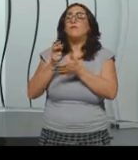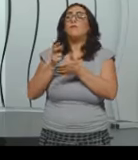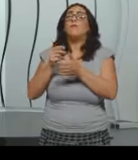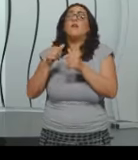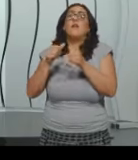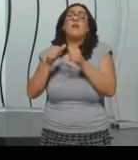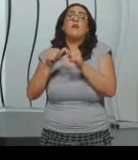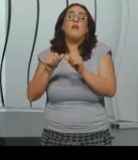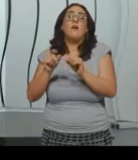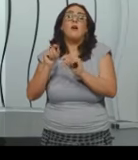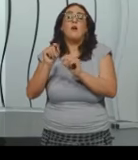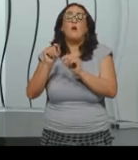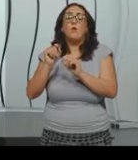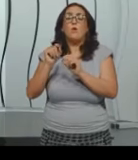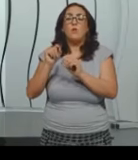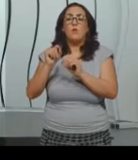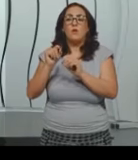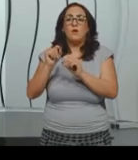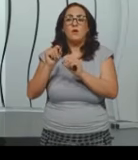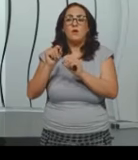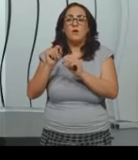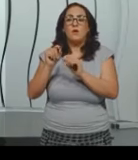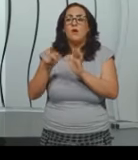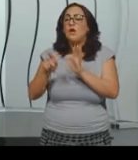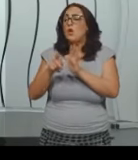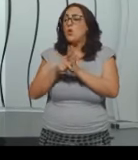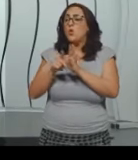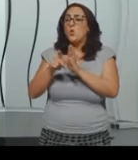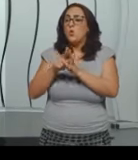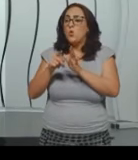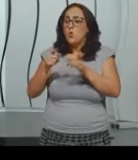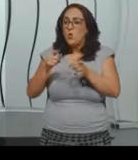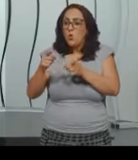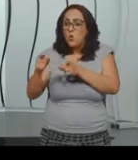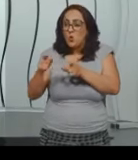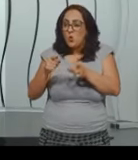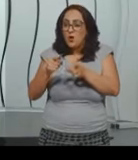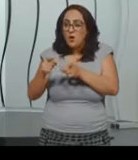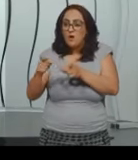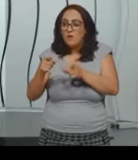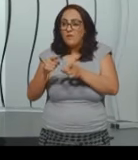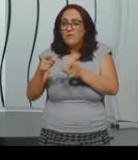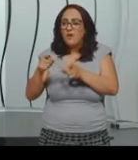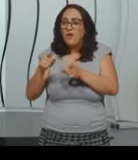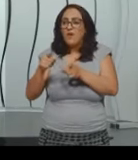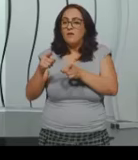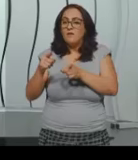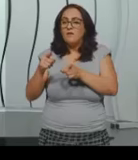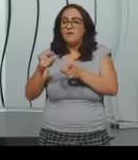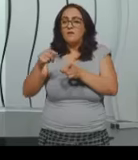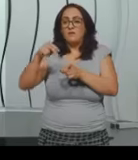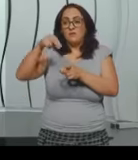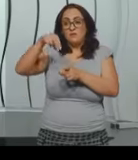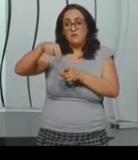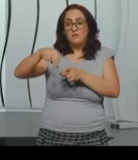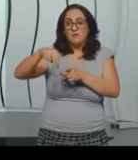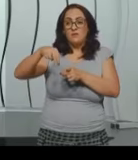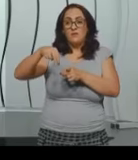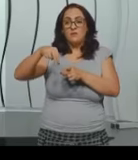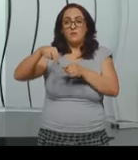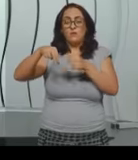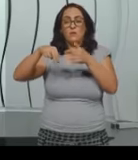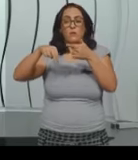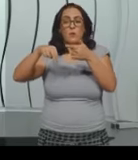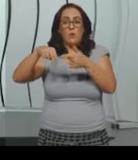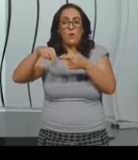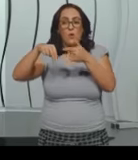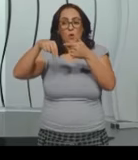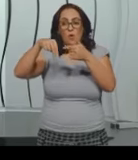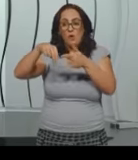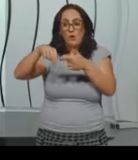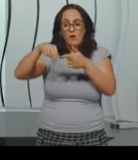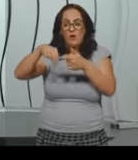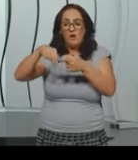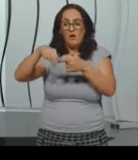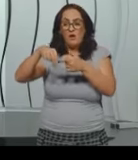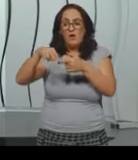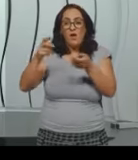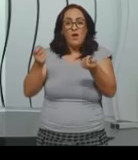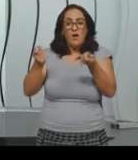quê? Esporófito. Essa fase diploide é o que nós vamos conseguir ver, tá? Nós vamos